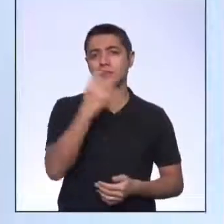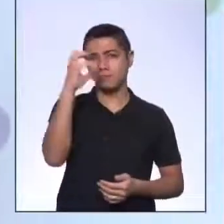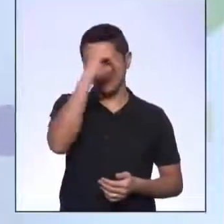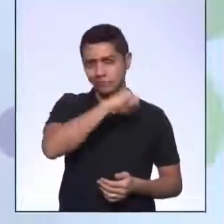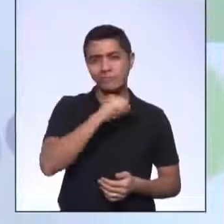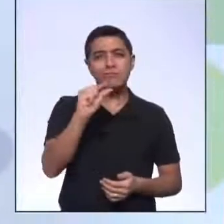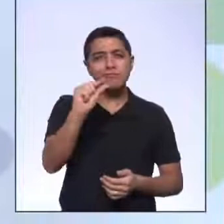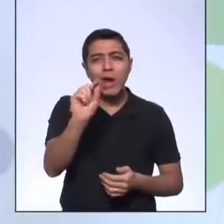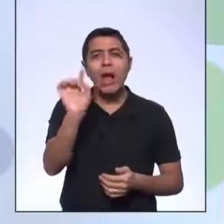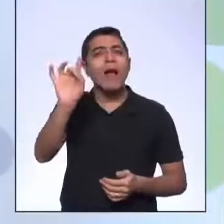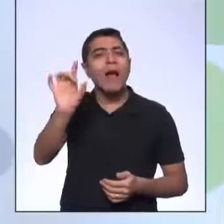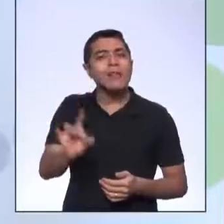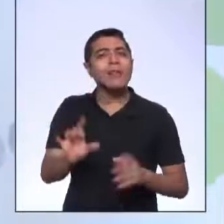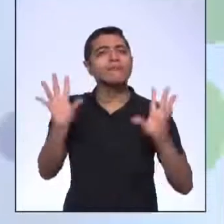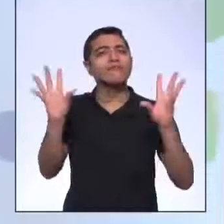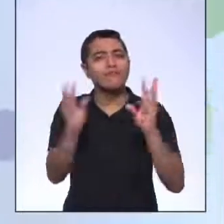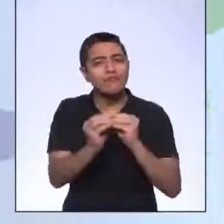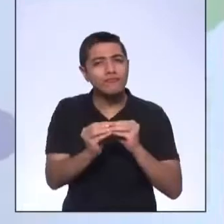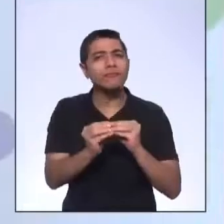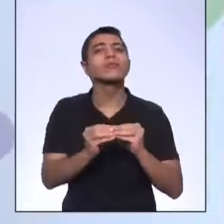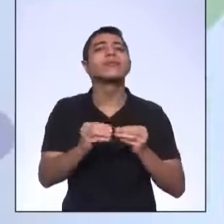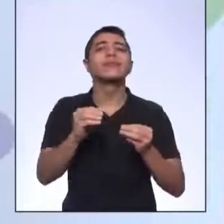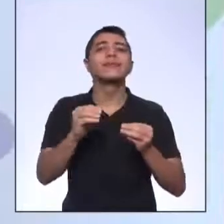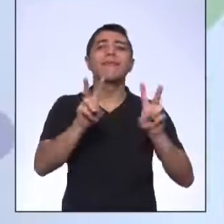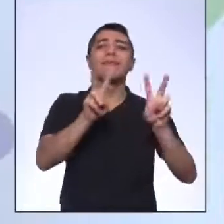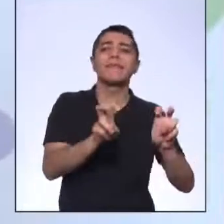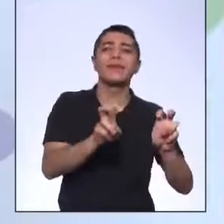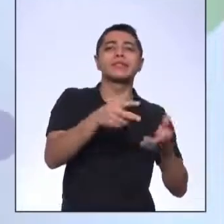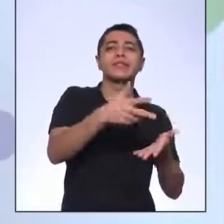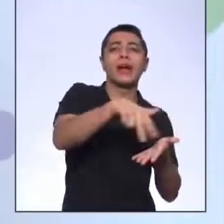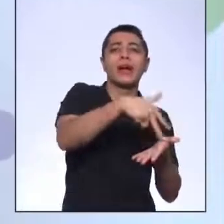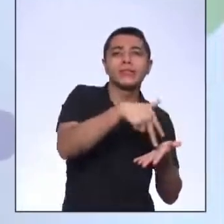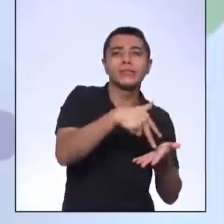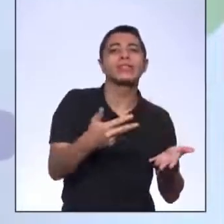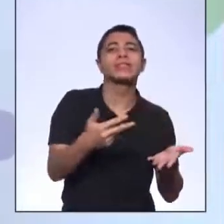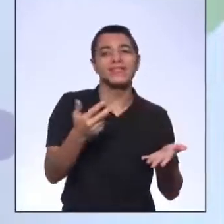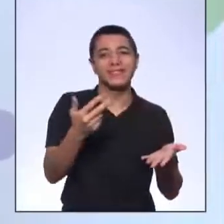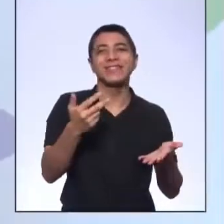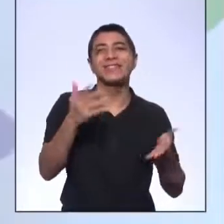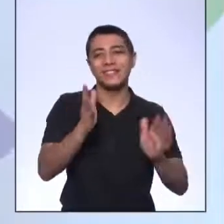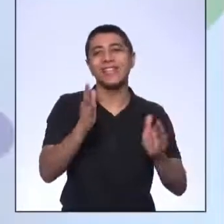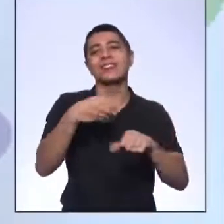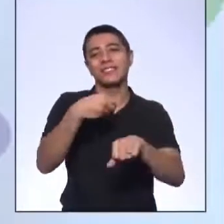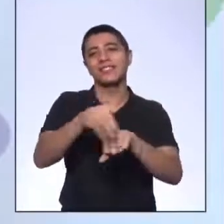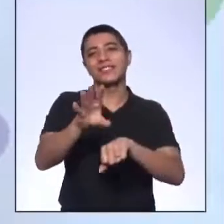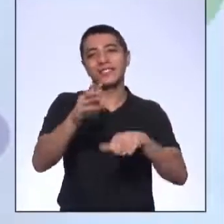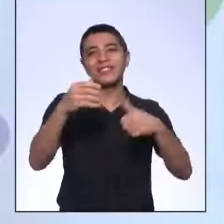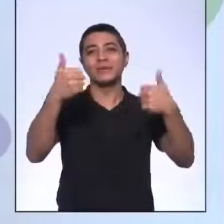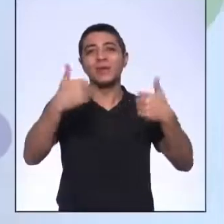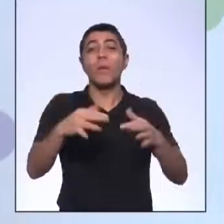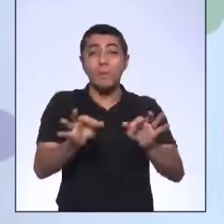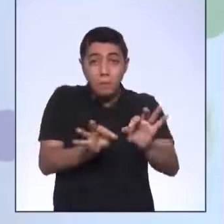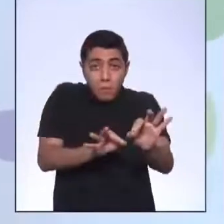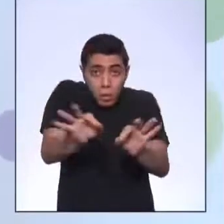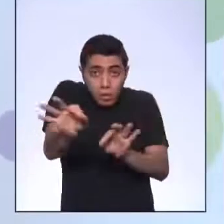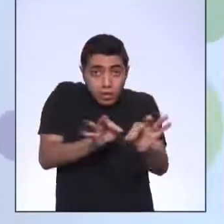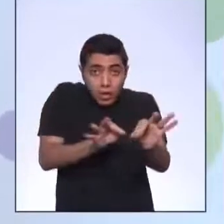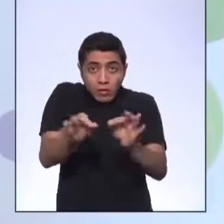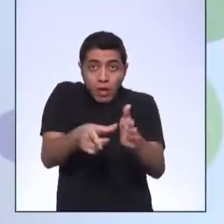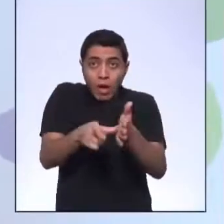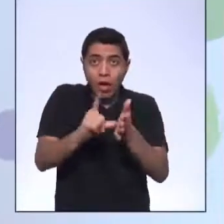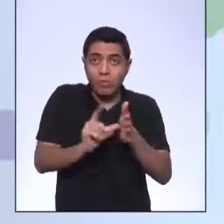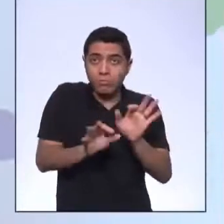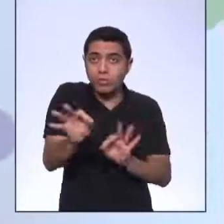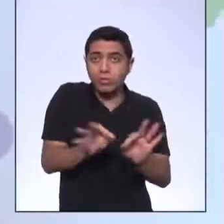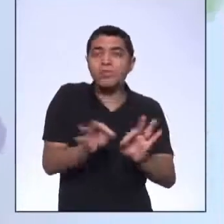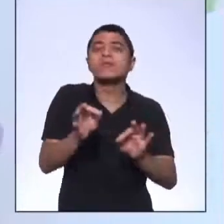sobretudo né sobre a dança como que é importante essa questão nos projetos e tal vamos então agora para